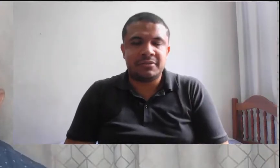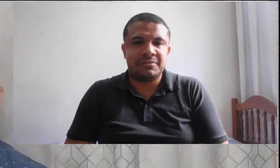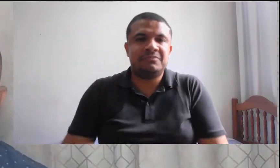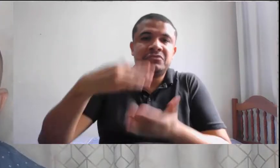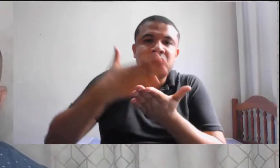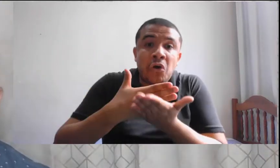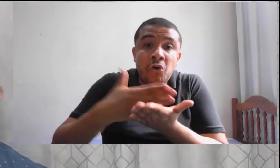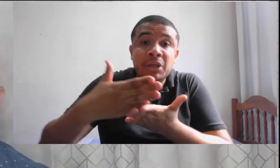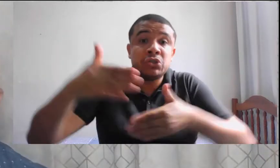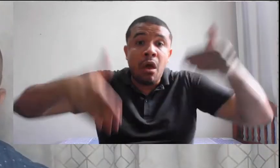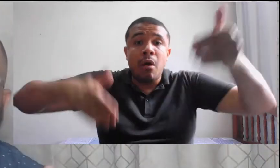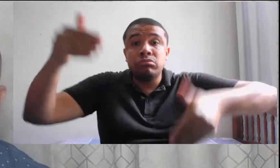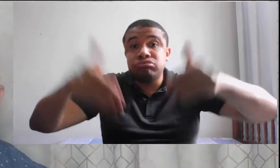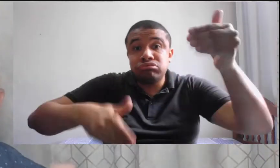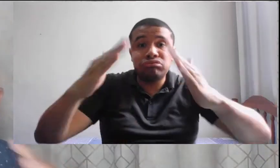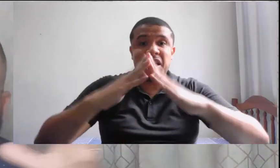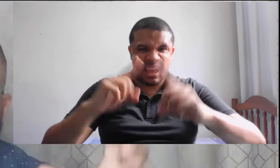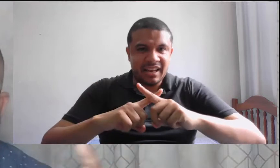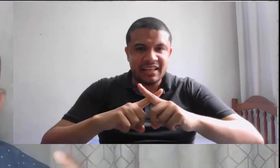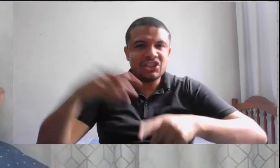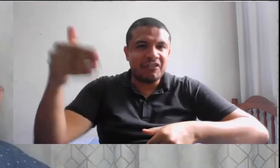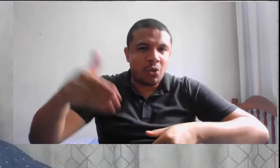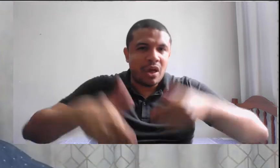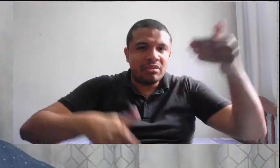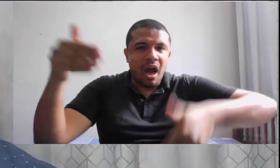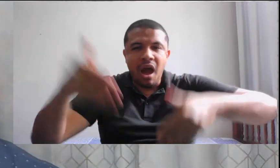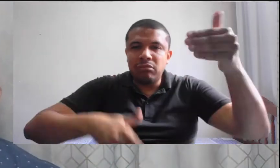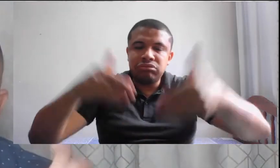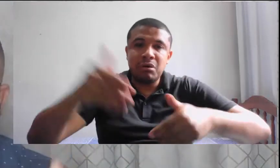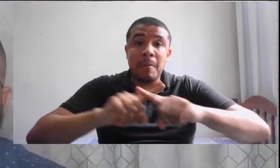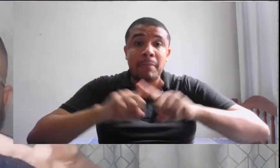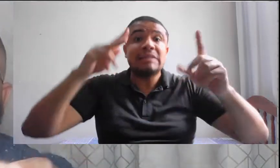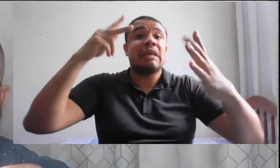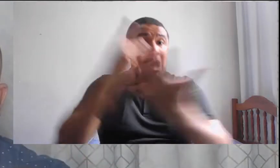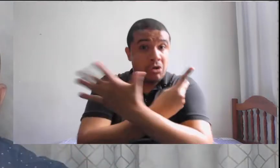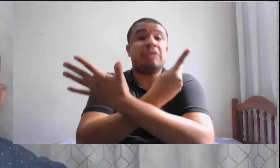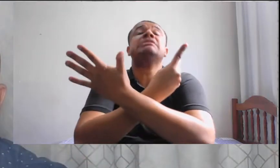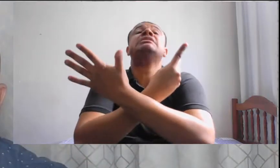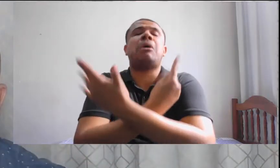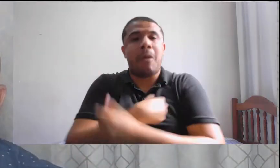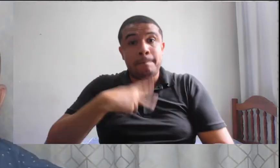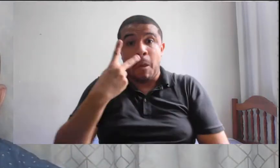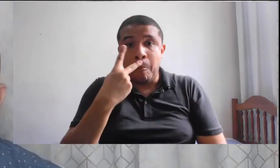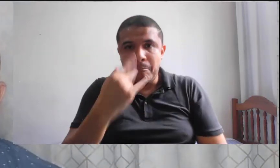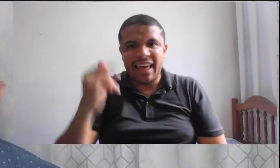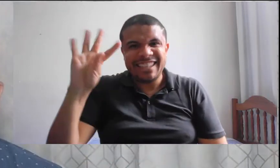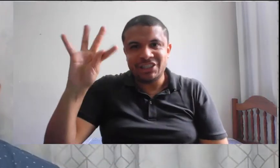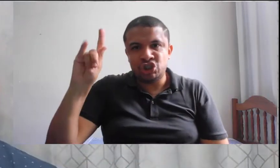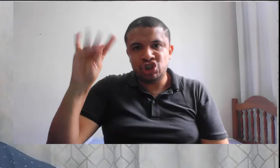Nós começamos a frequentar a igreja e tal, aquela história toda, mas fato é que esse dia meu pai